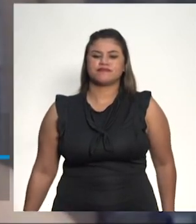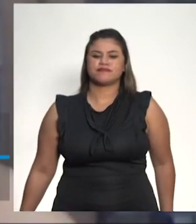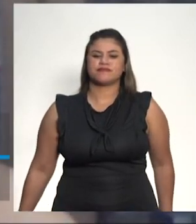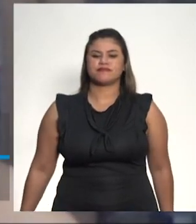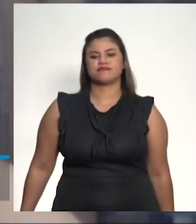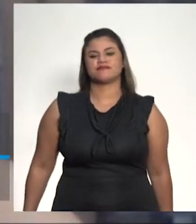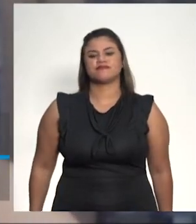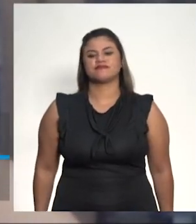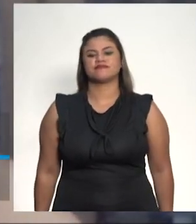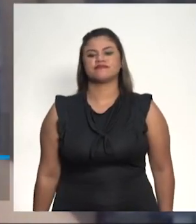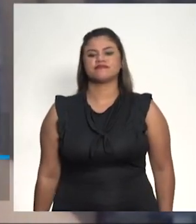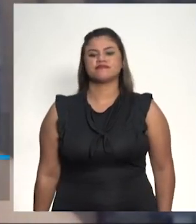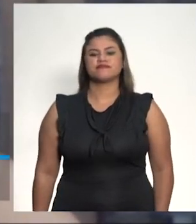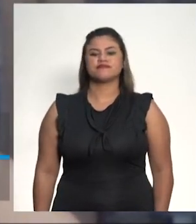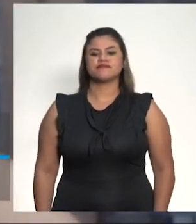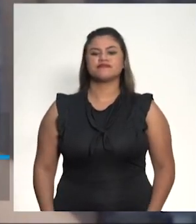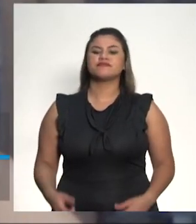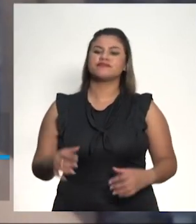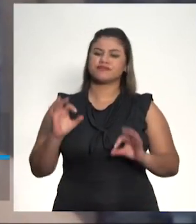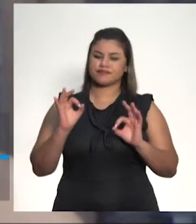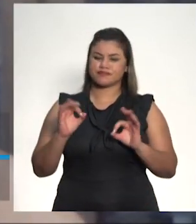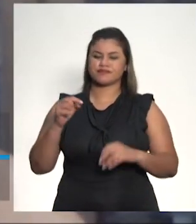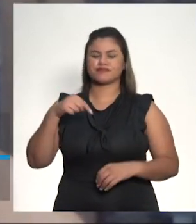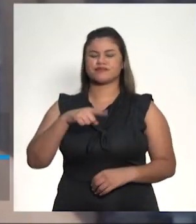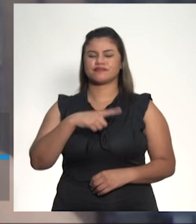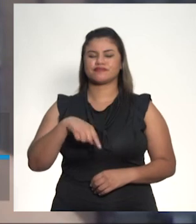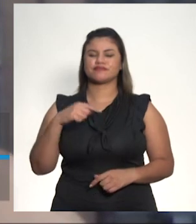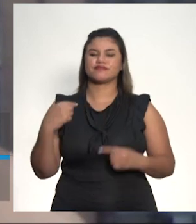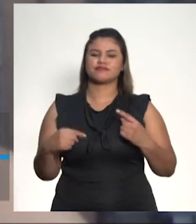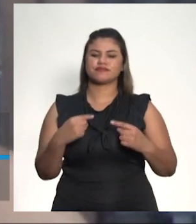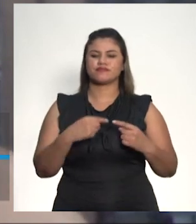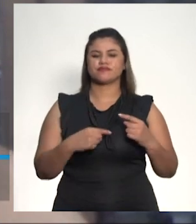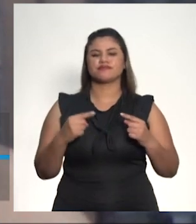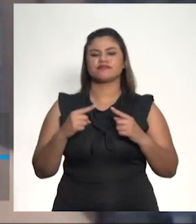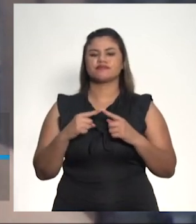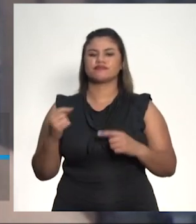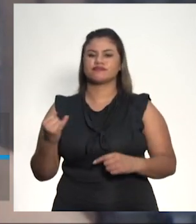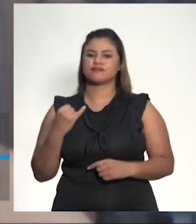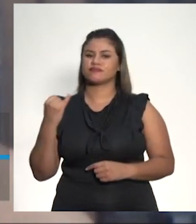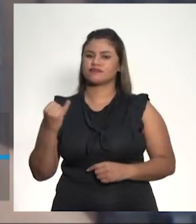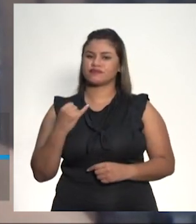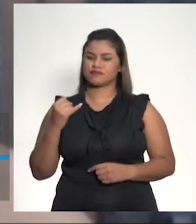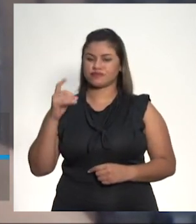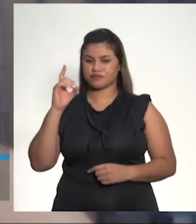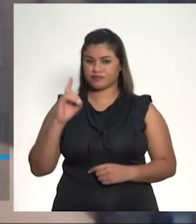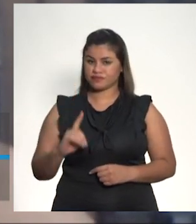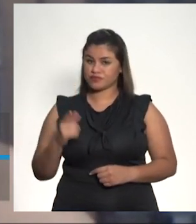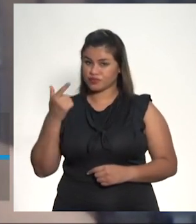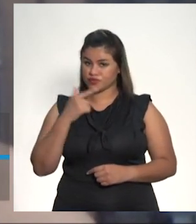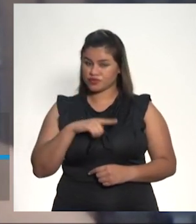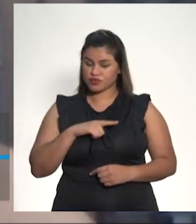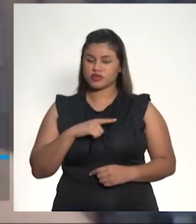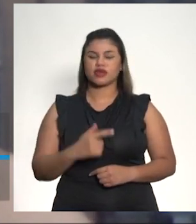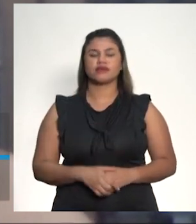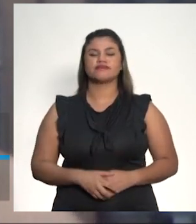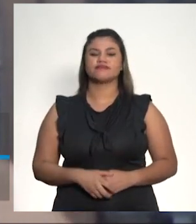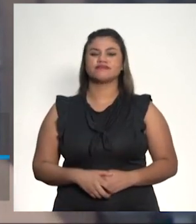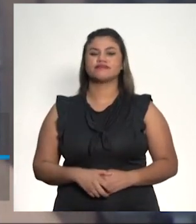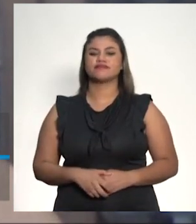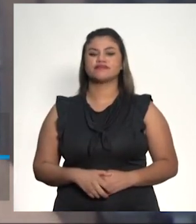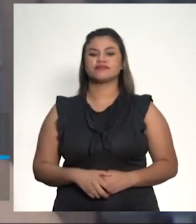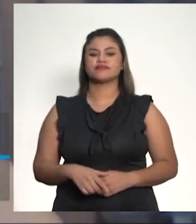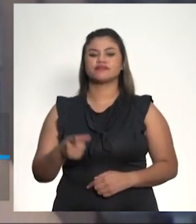Exatamente. Aqui nós temos essa discussão, né, sobre a importância da garantia dos direitos. E